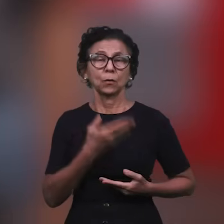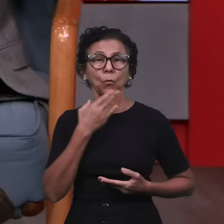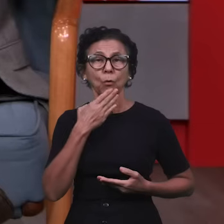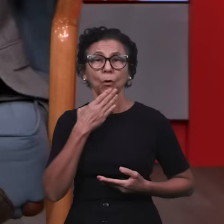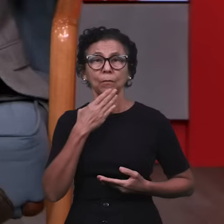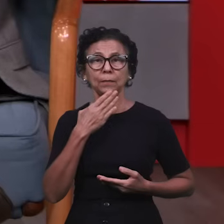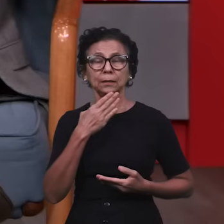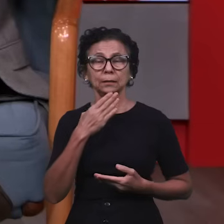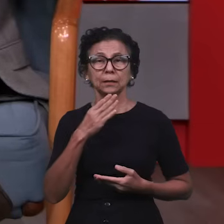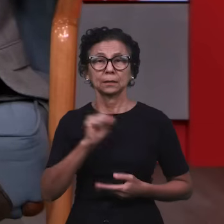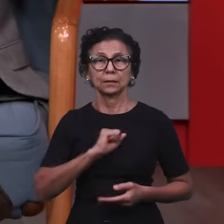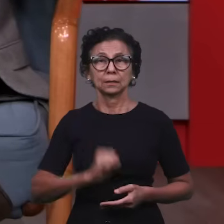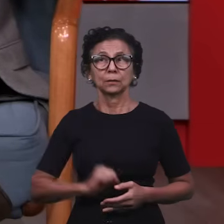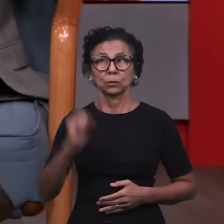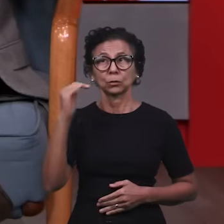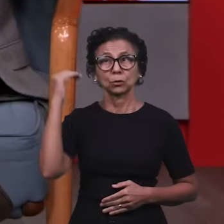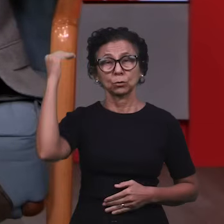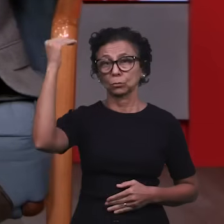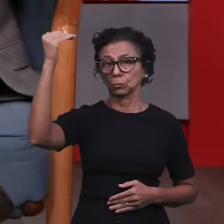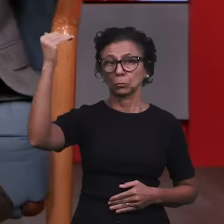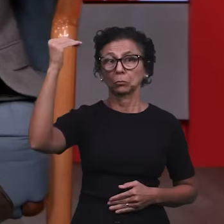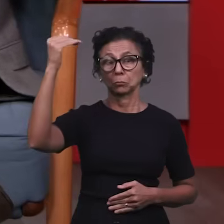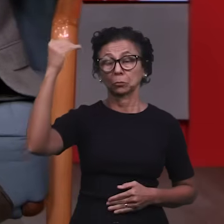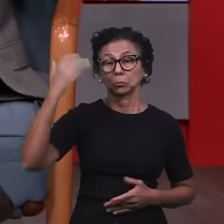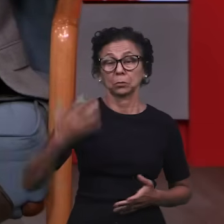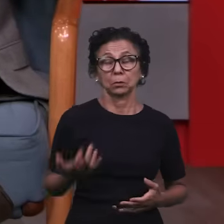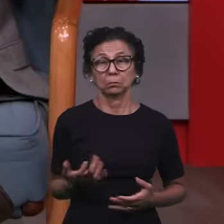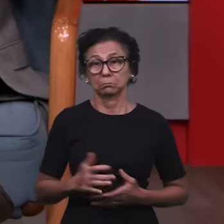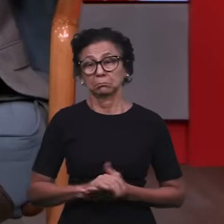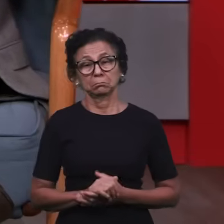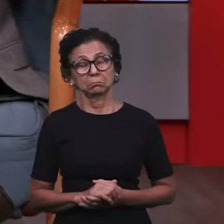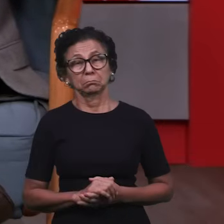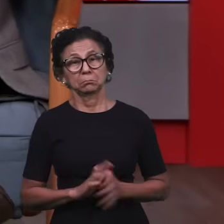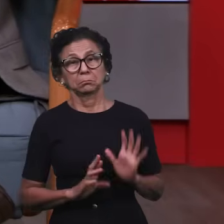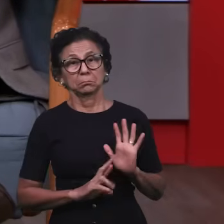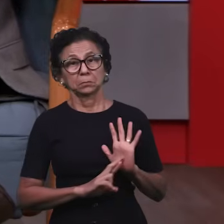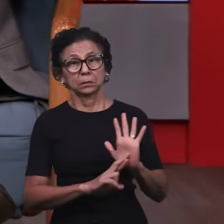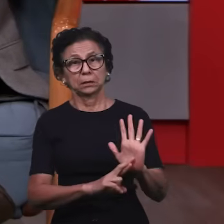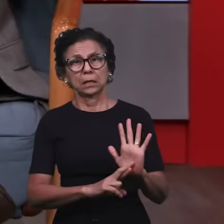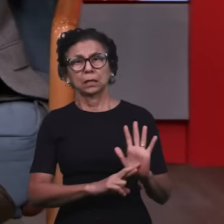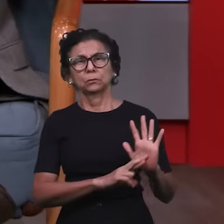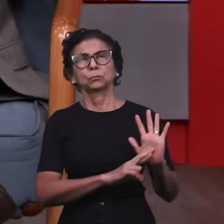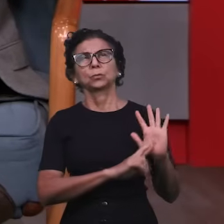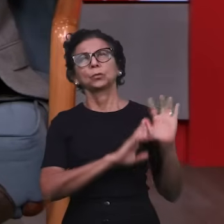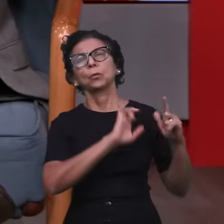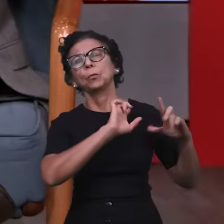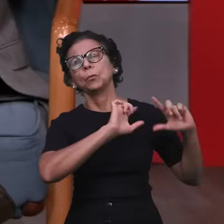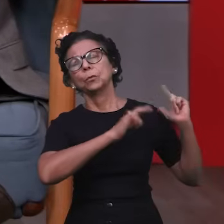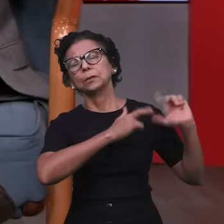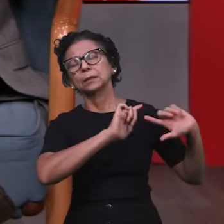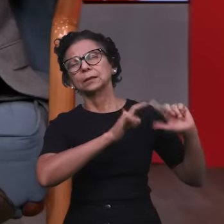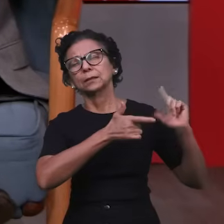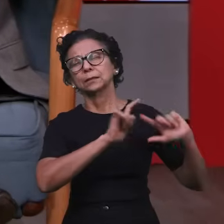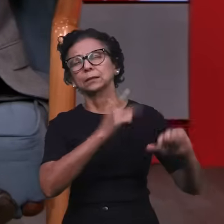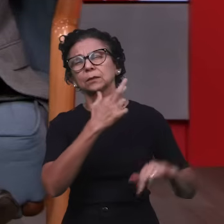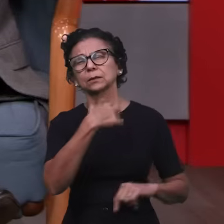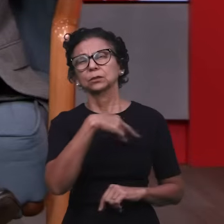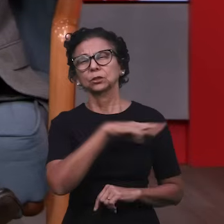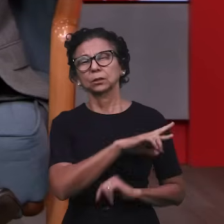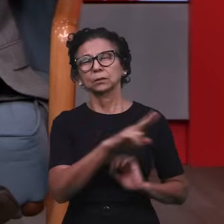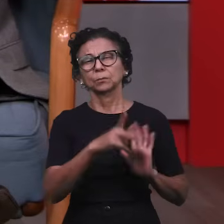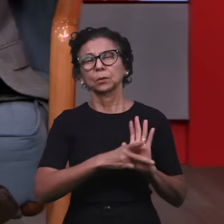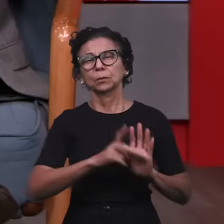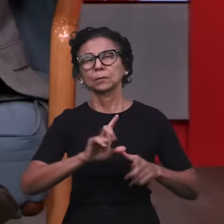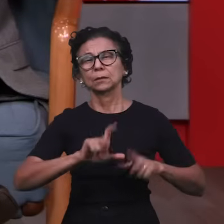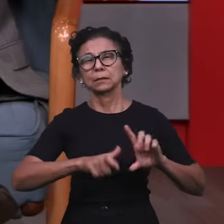grande da religião, né? O sumo sacerdote ali representava toda a tradição religiosa de